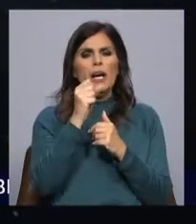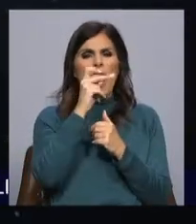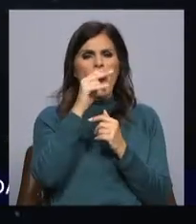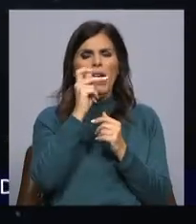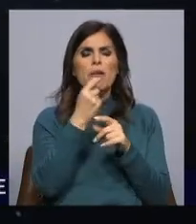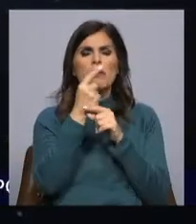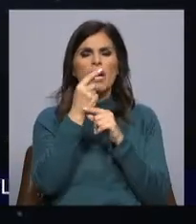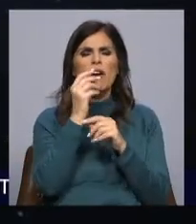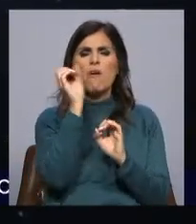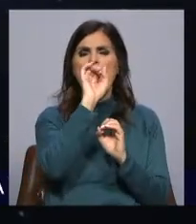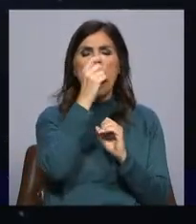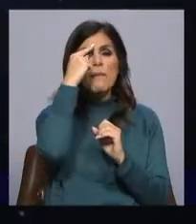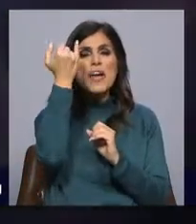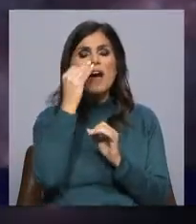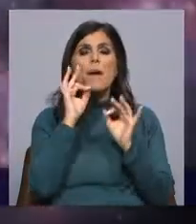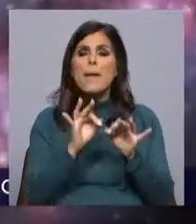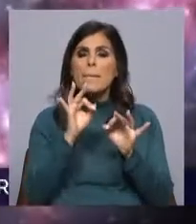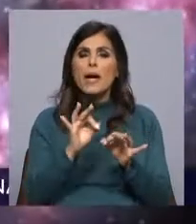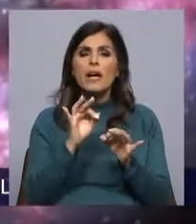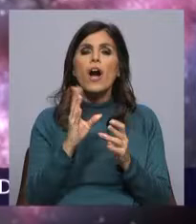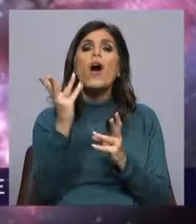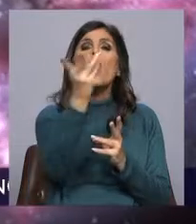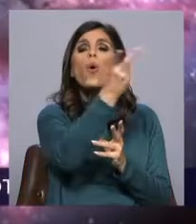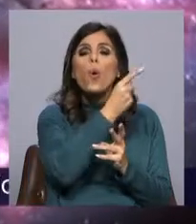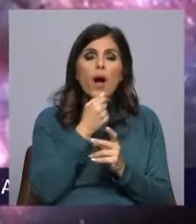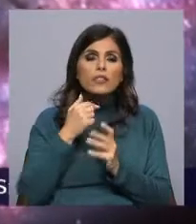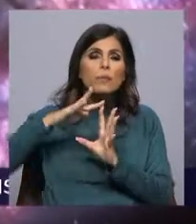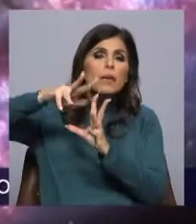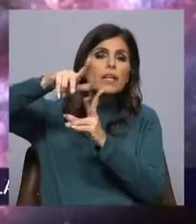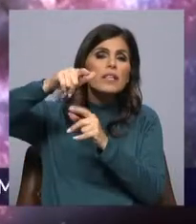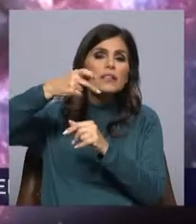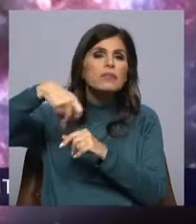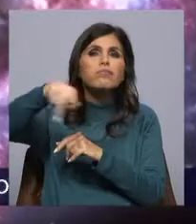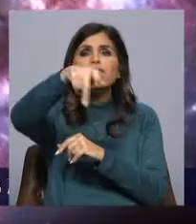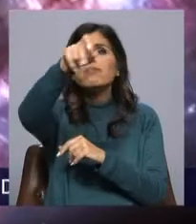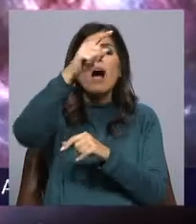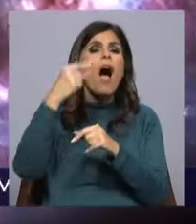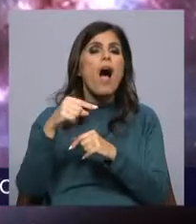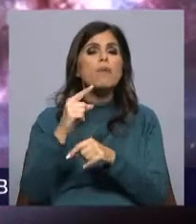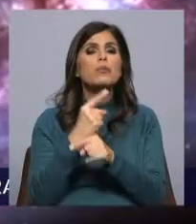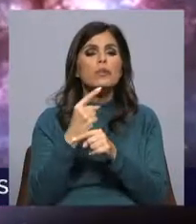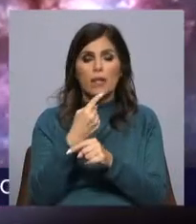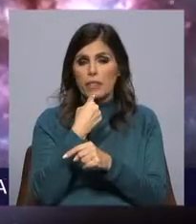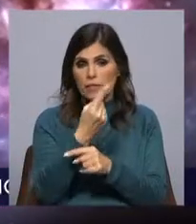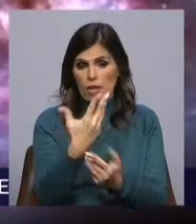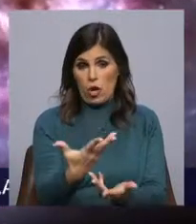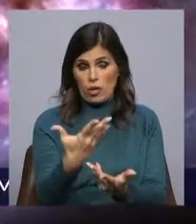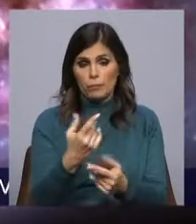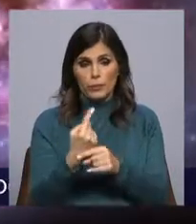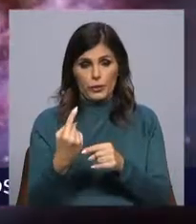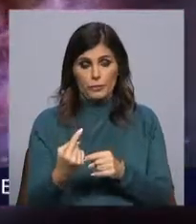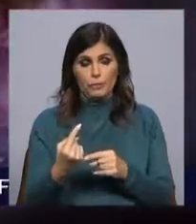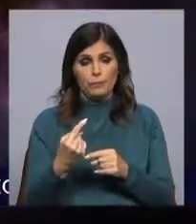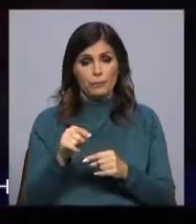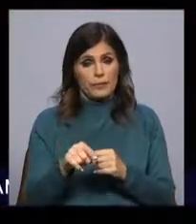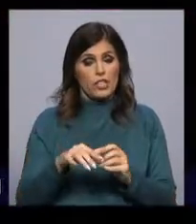não temos uma ideia muito precisa da quantidade destes planetas vagabundos que foram agora anunciados? Olha, por uma razão simples. É que